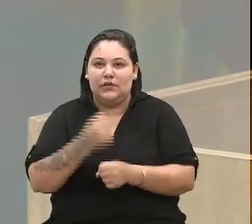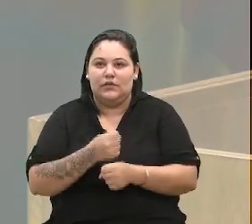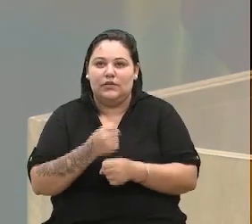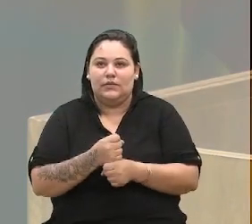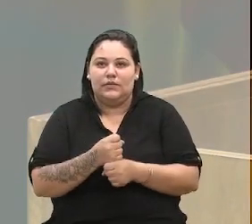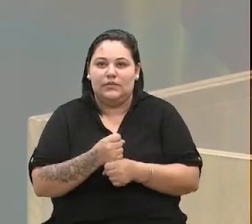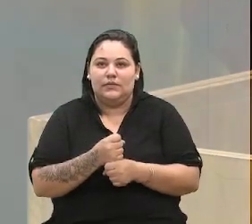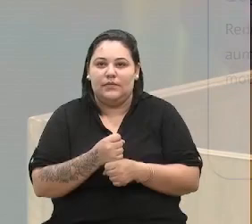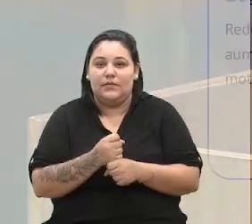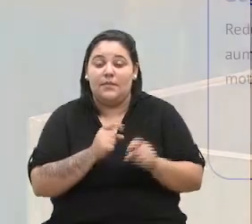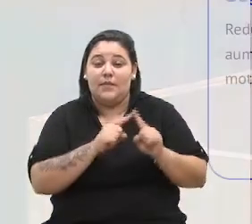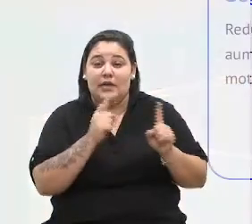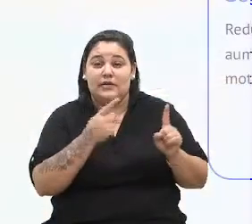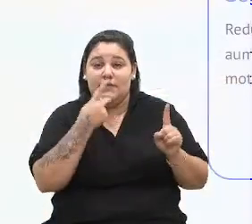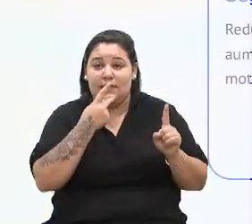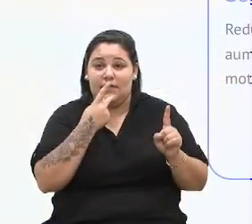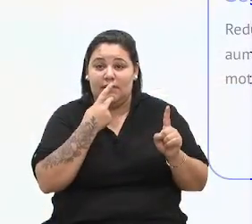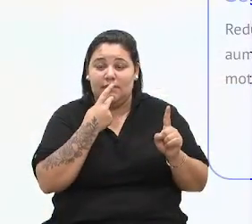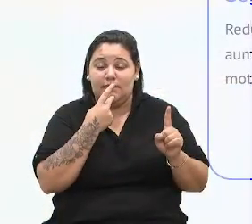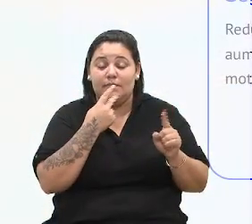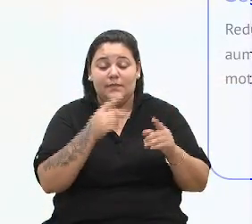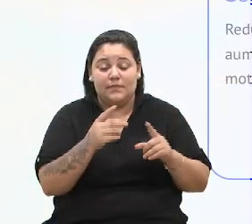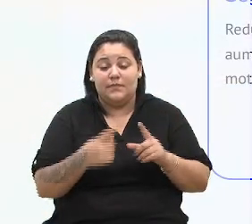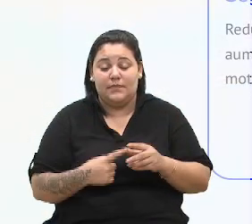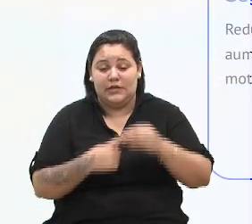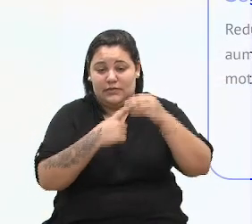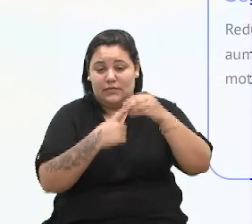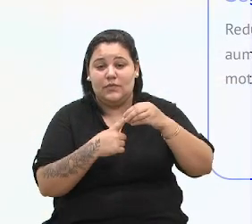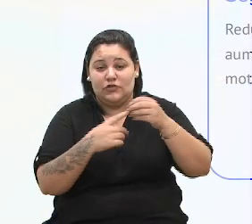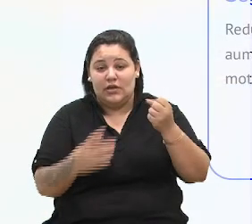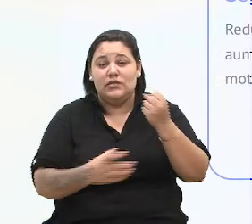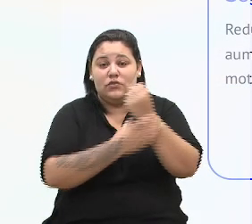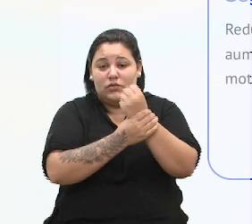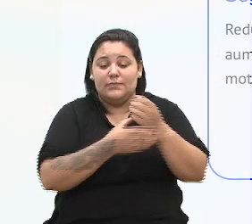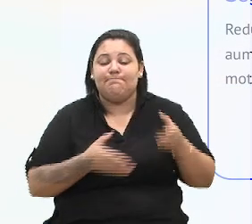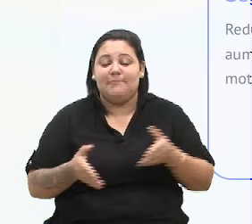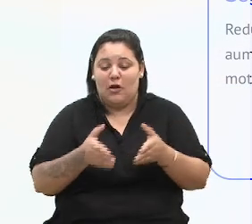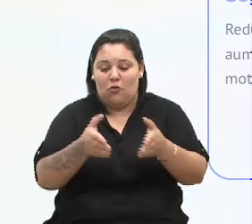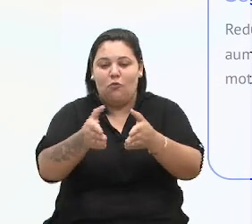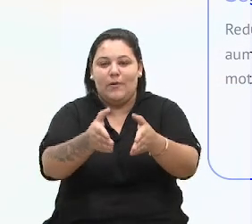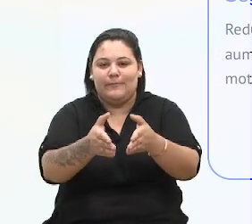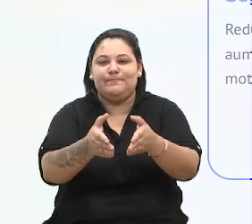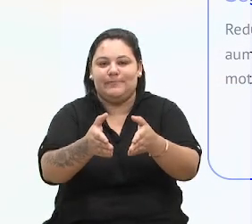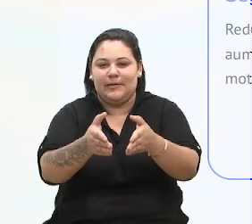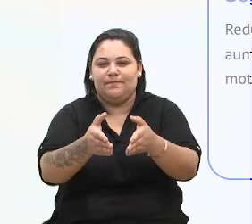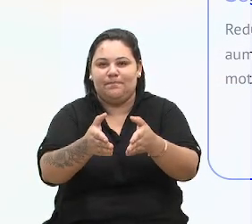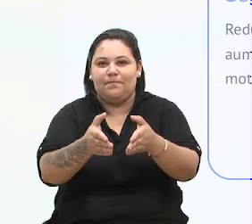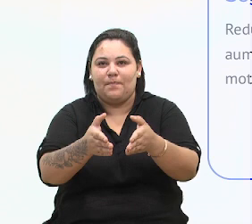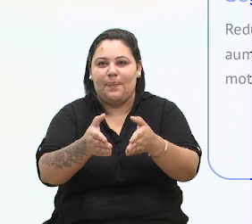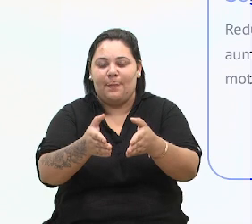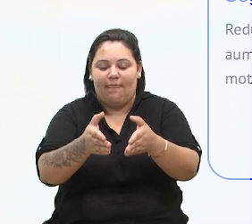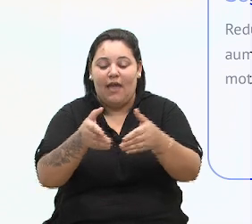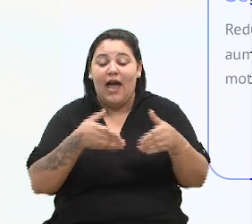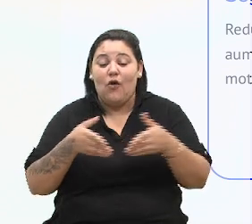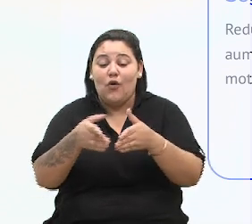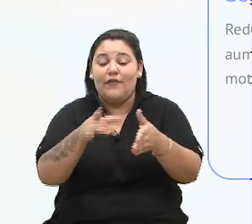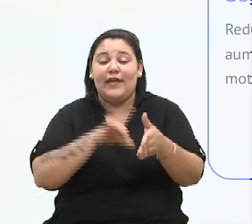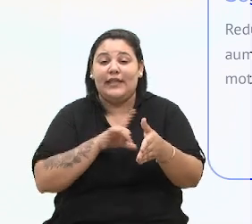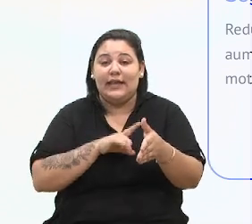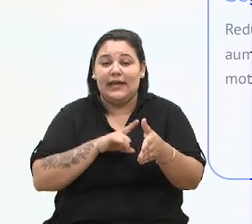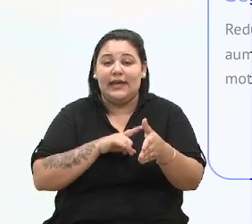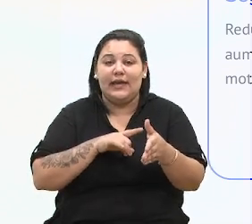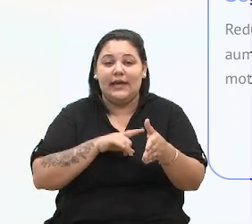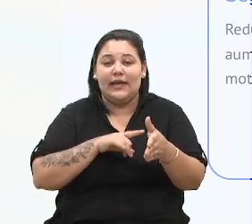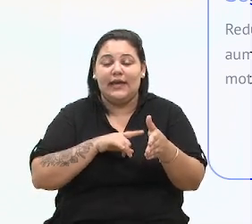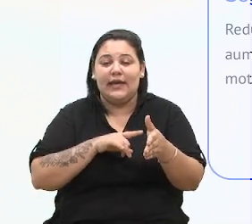mas destacar a questão da segurança viária, que é importantíssimo, né, ruas que estarão sinalizadas, que não terão